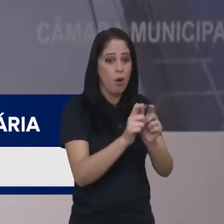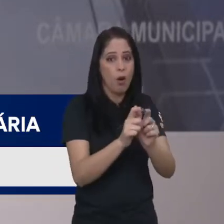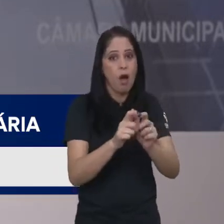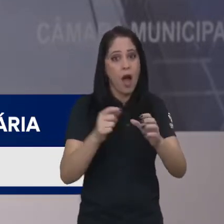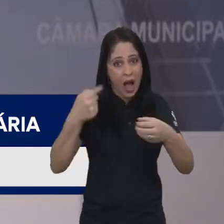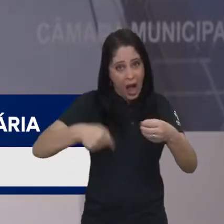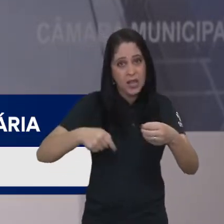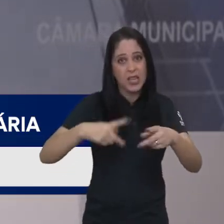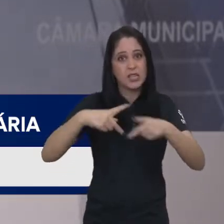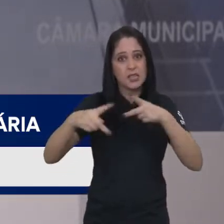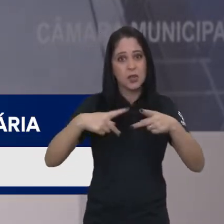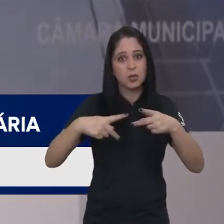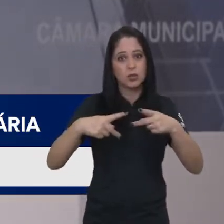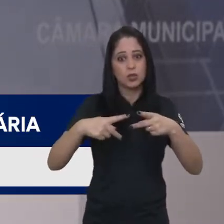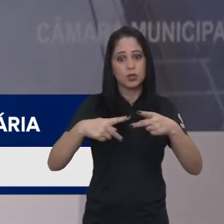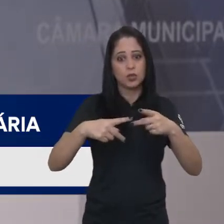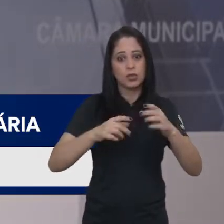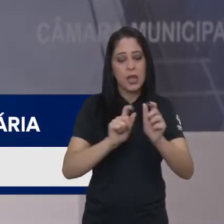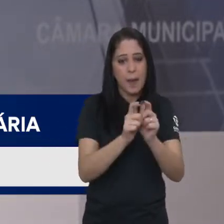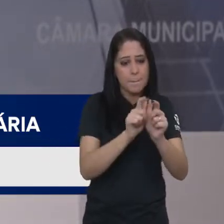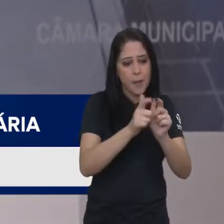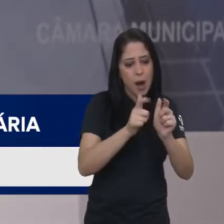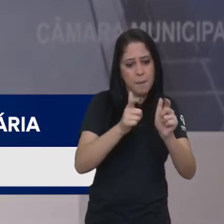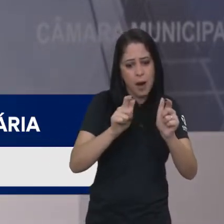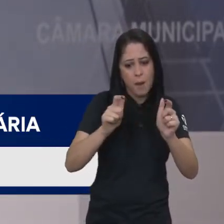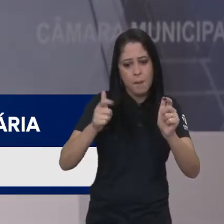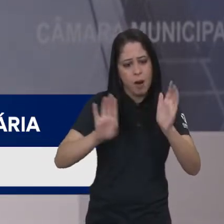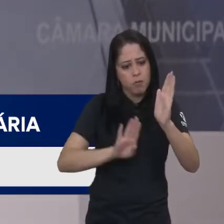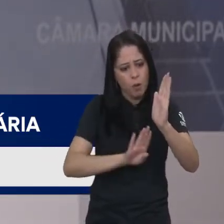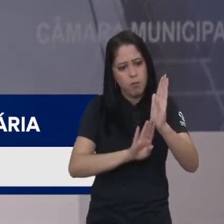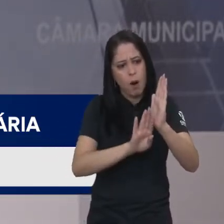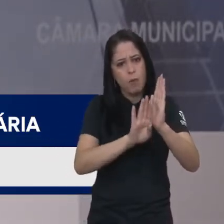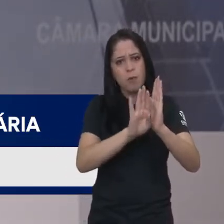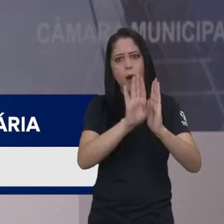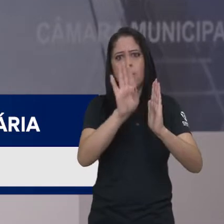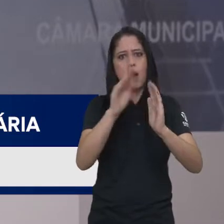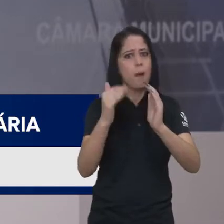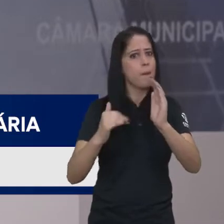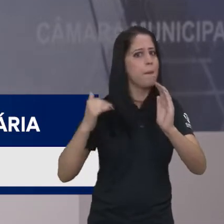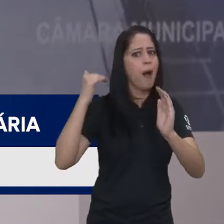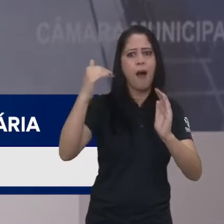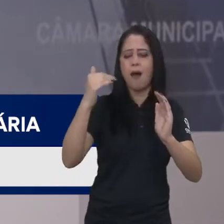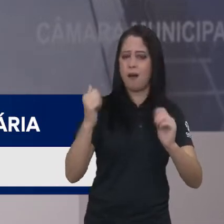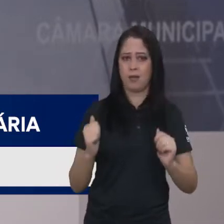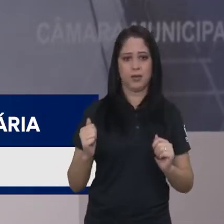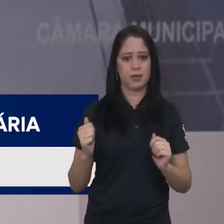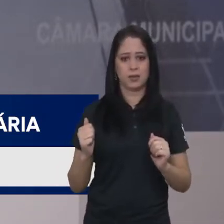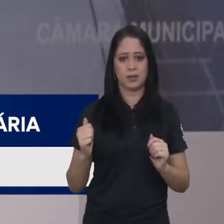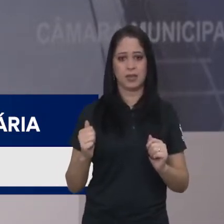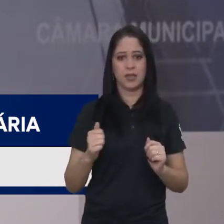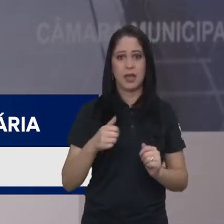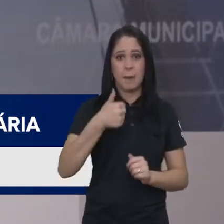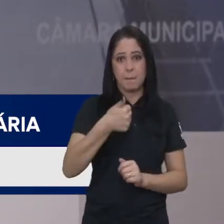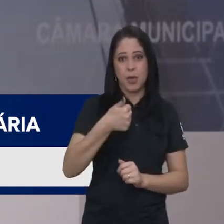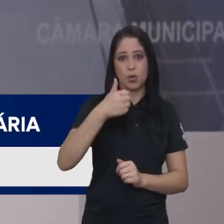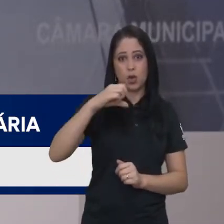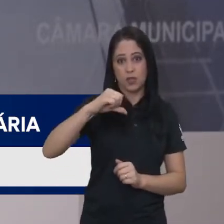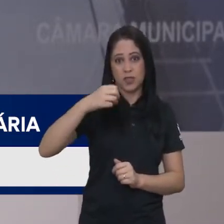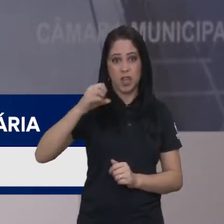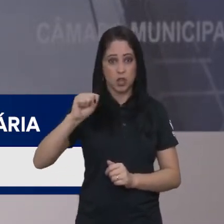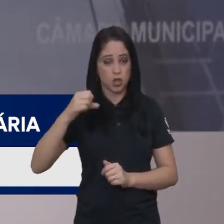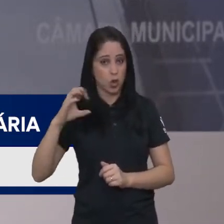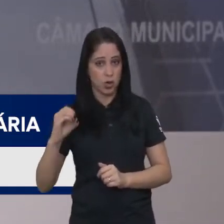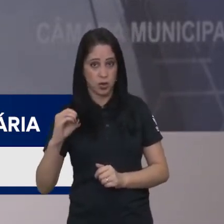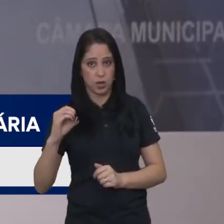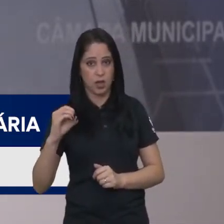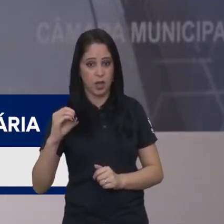município, historicamente, tem uma curva de crescimento muito acima do Estado de São Paulo e muito acima do Brasil. principalmente na década de 80